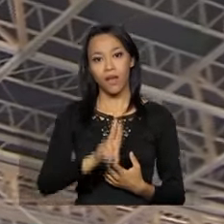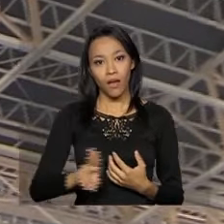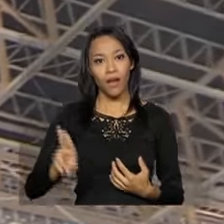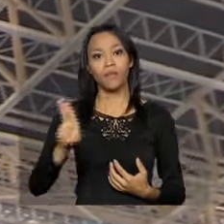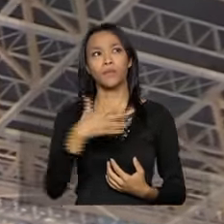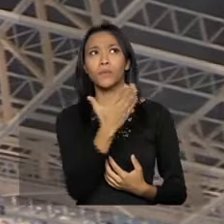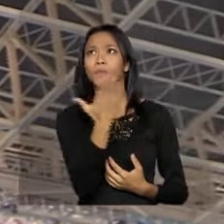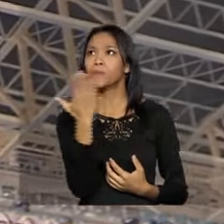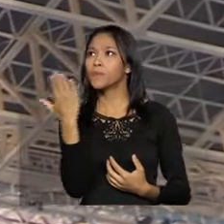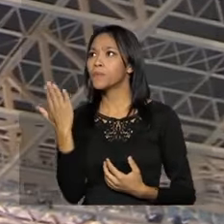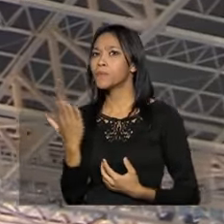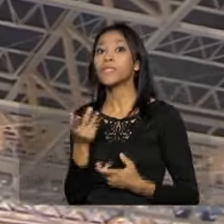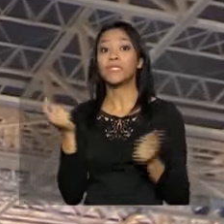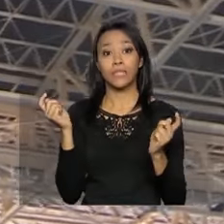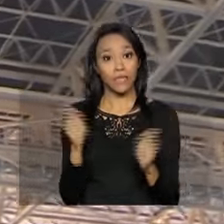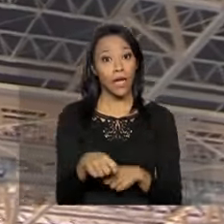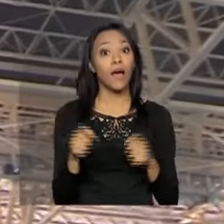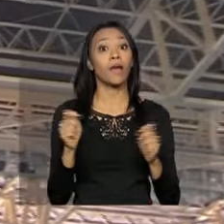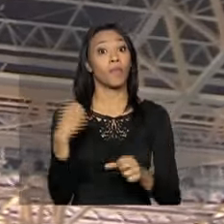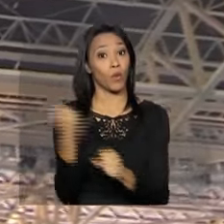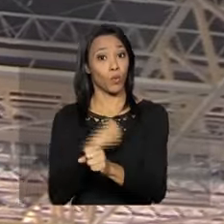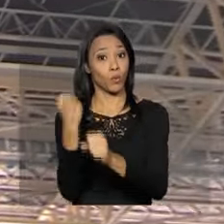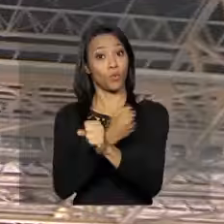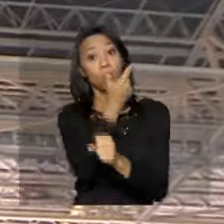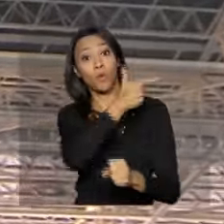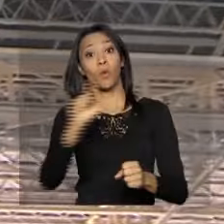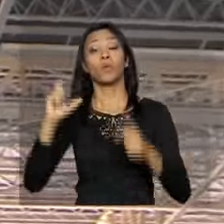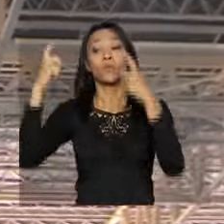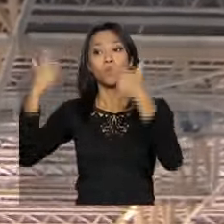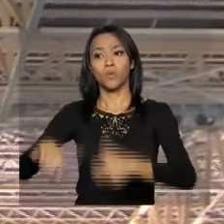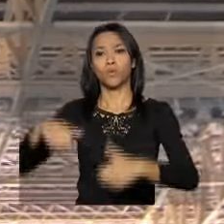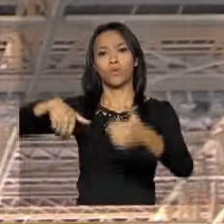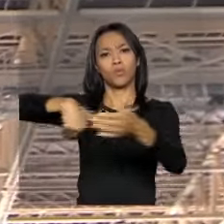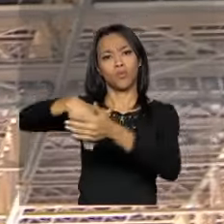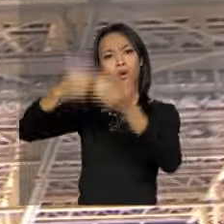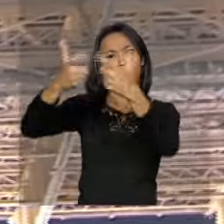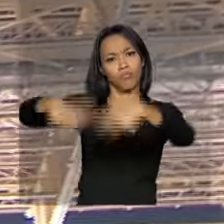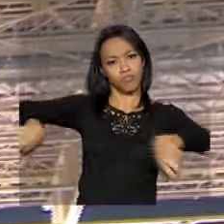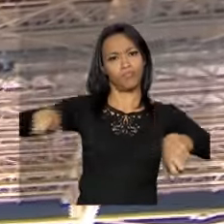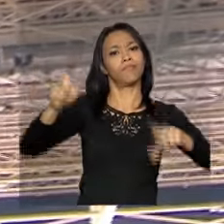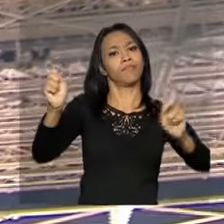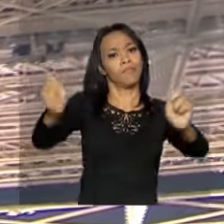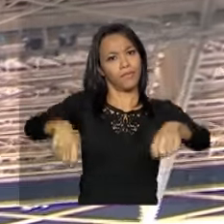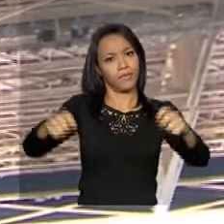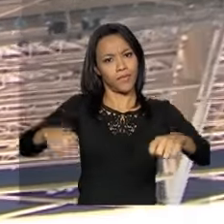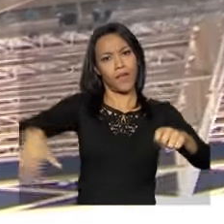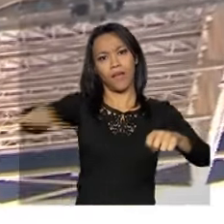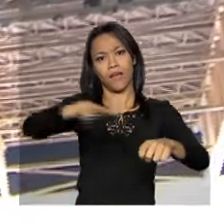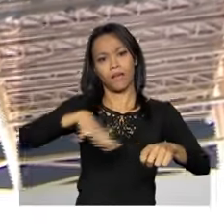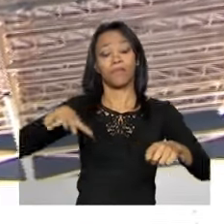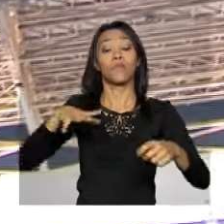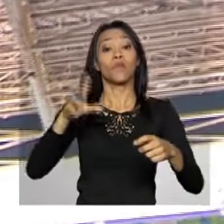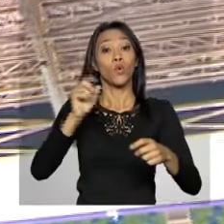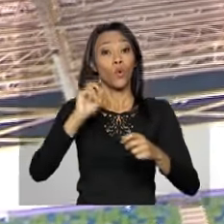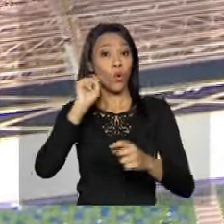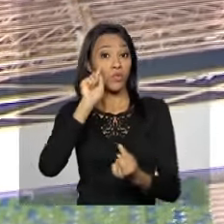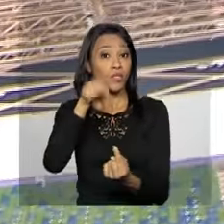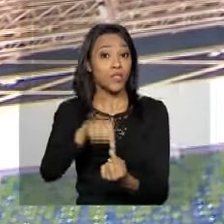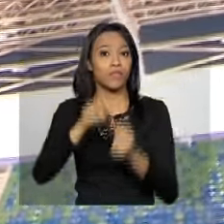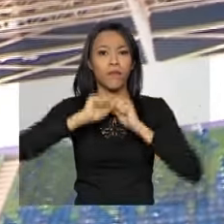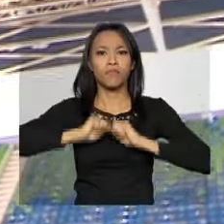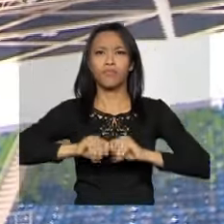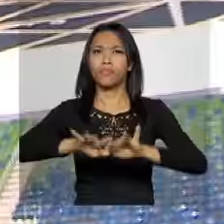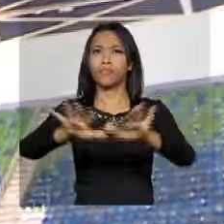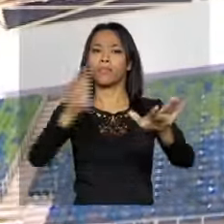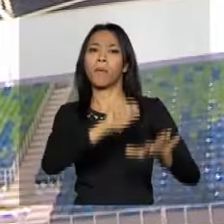do desmembramento do estádio vão ser utilizados para construir outros centros esportivos em outras cidades do país. A ideia é nacionalizar o legado